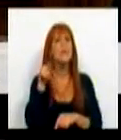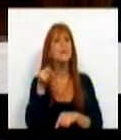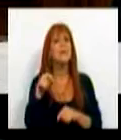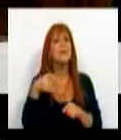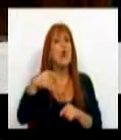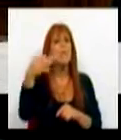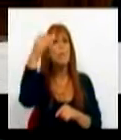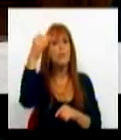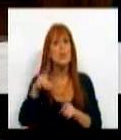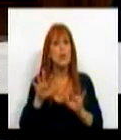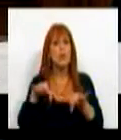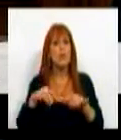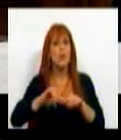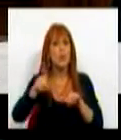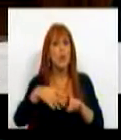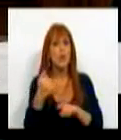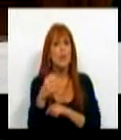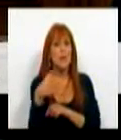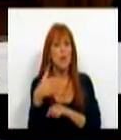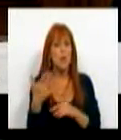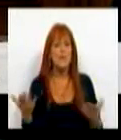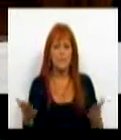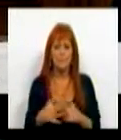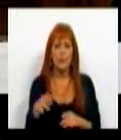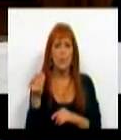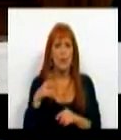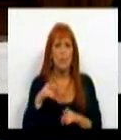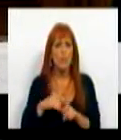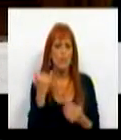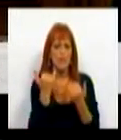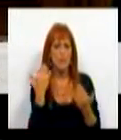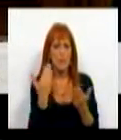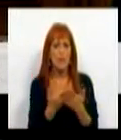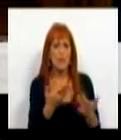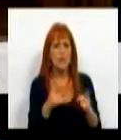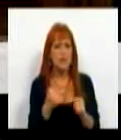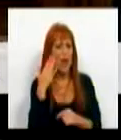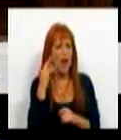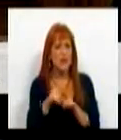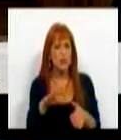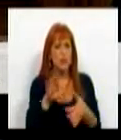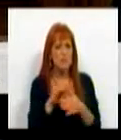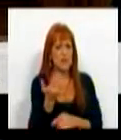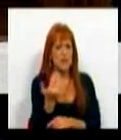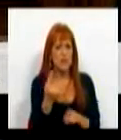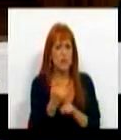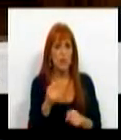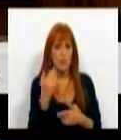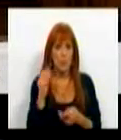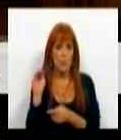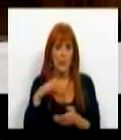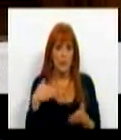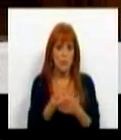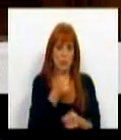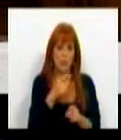tais 9% no final de 2011. O Banco de Portugal informou que considerava as mesmas insuficientes, portanto, o banco apresentou